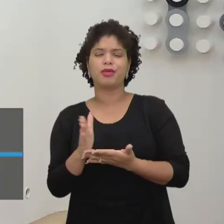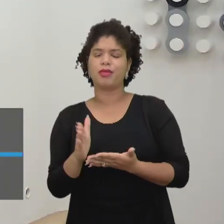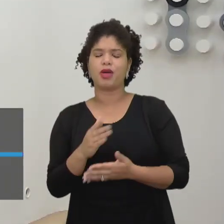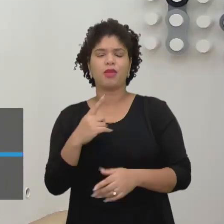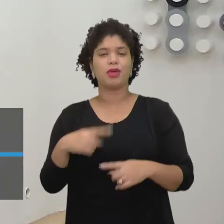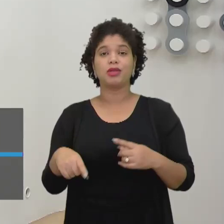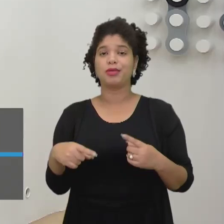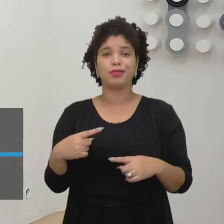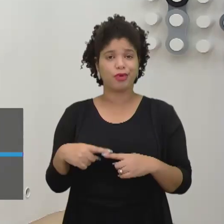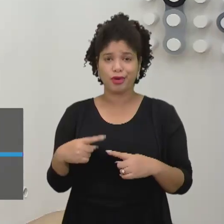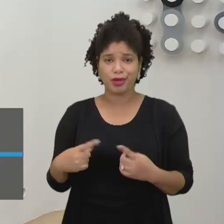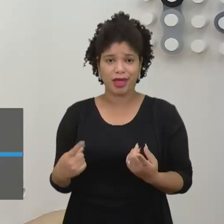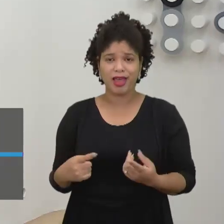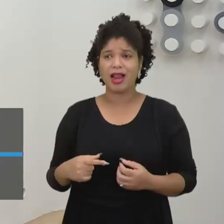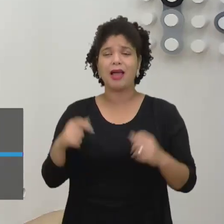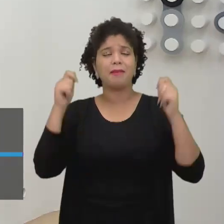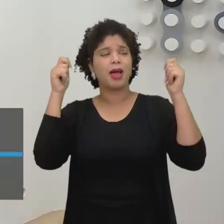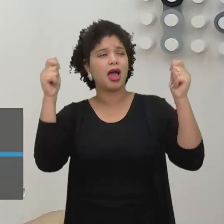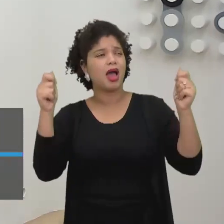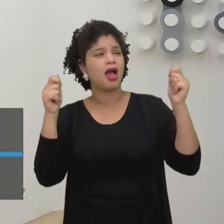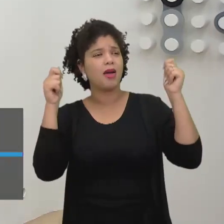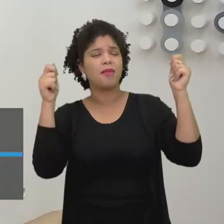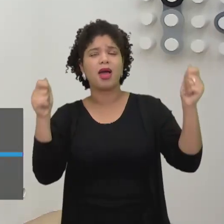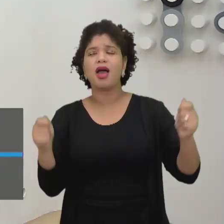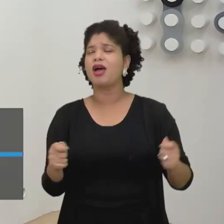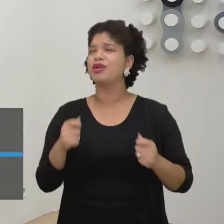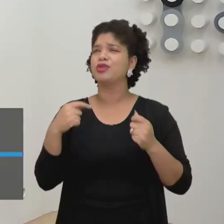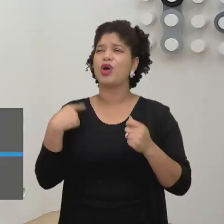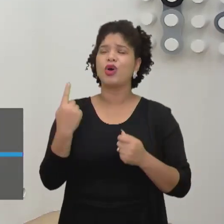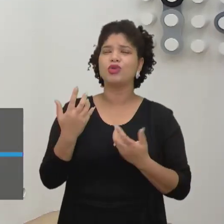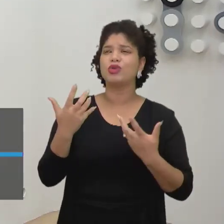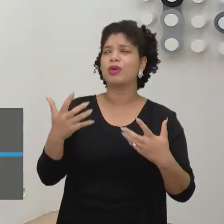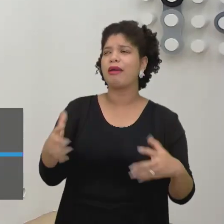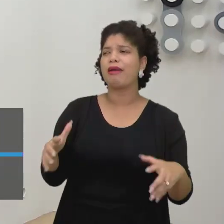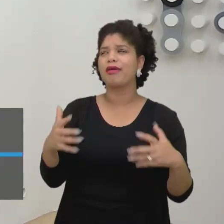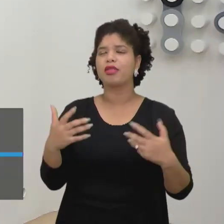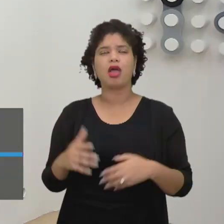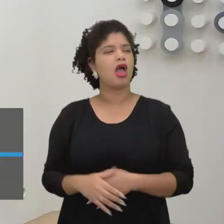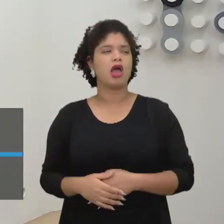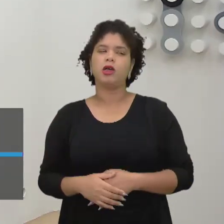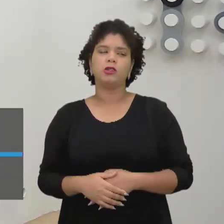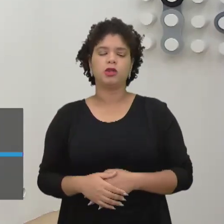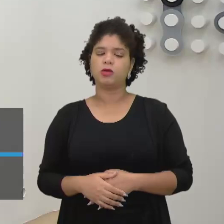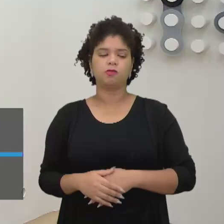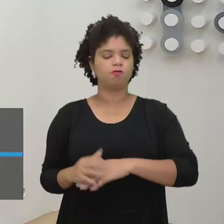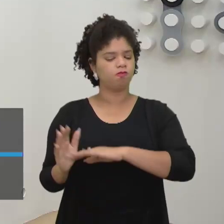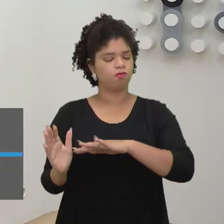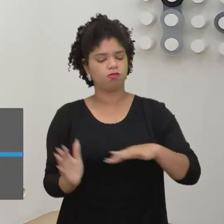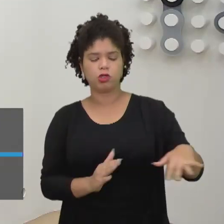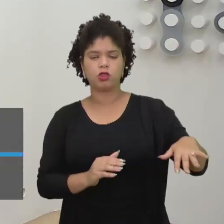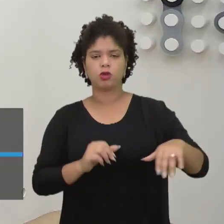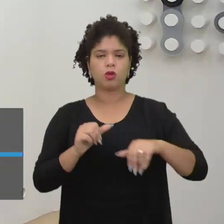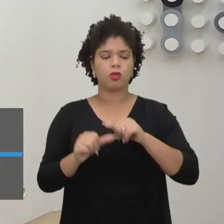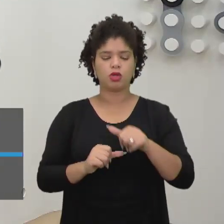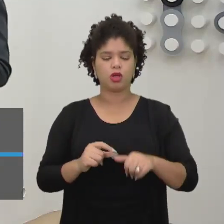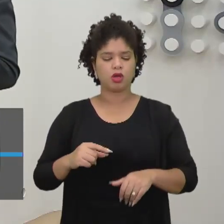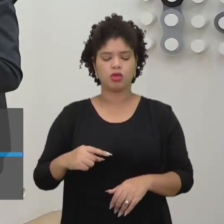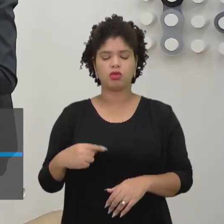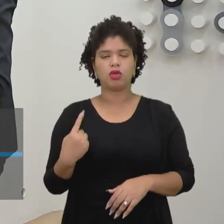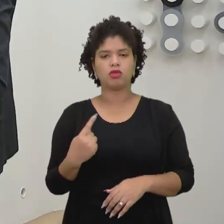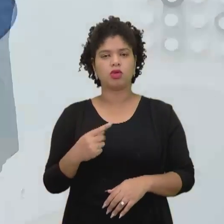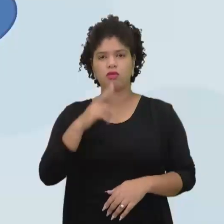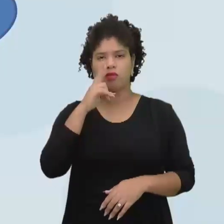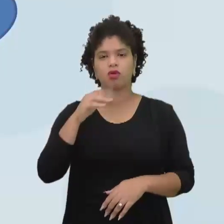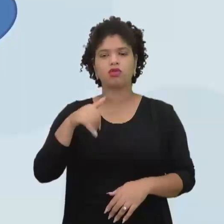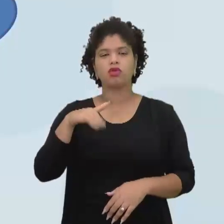estava adiantando nada o protesto pacifista. Né? Ele começa a trazer isso para uma seara mais intensa a partir